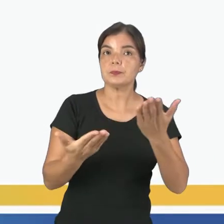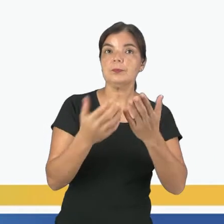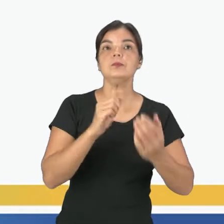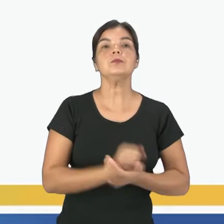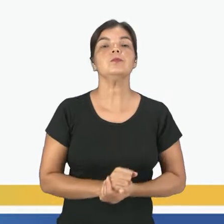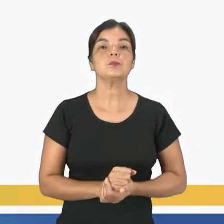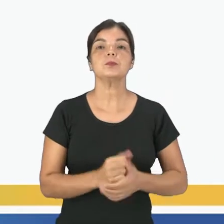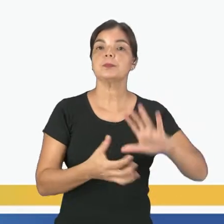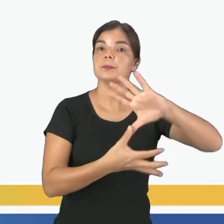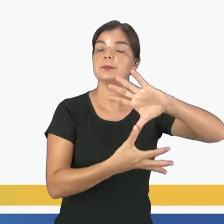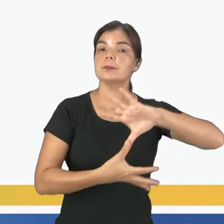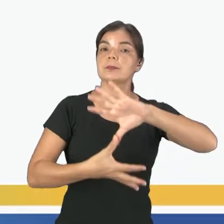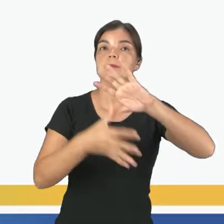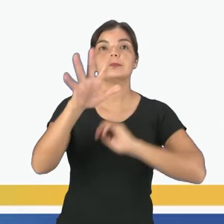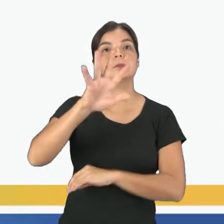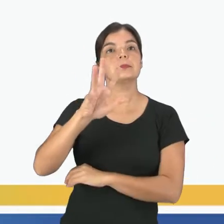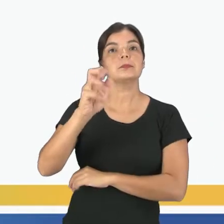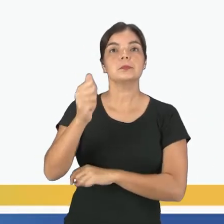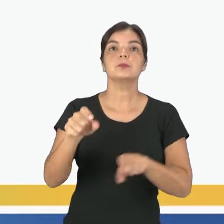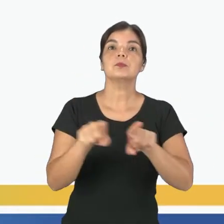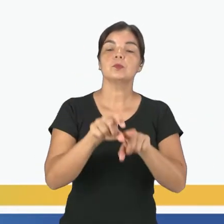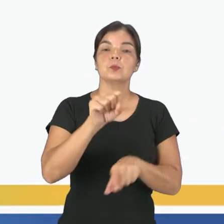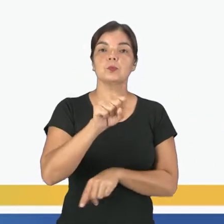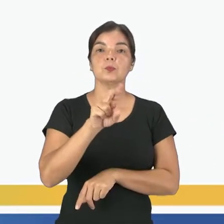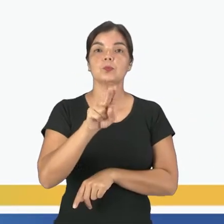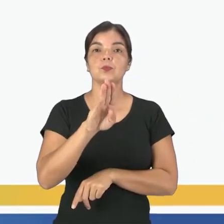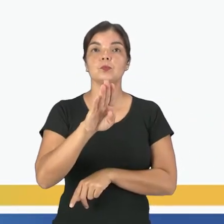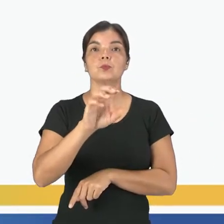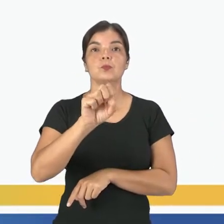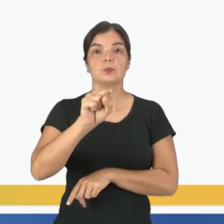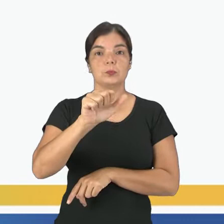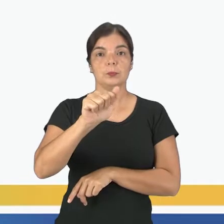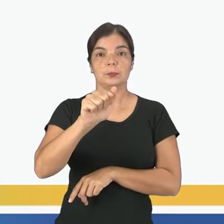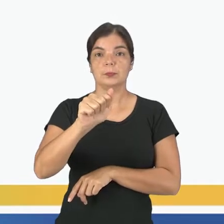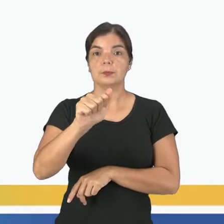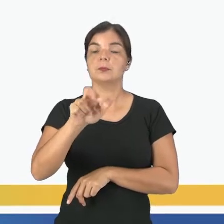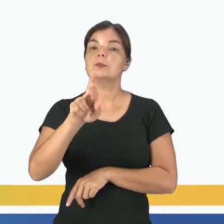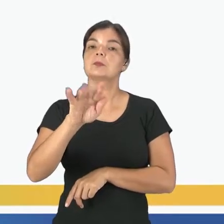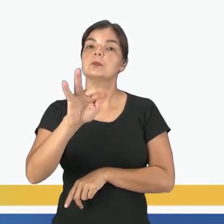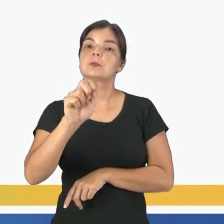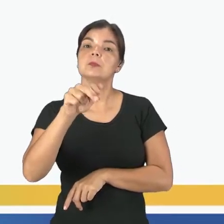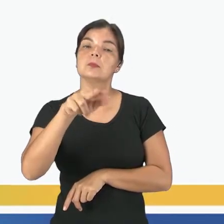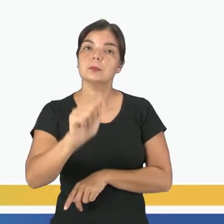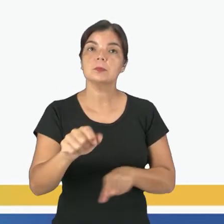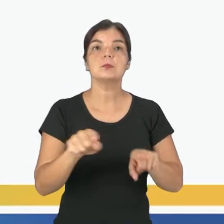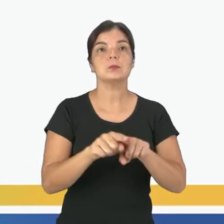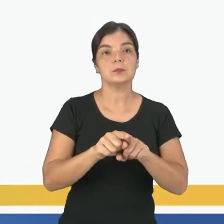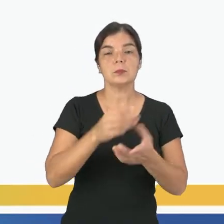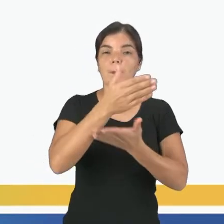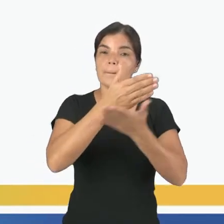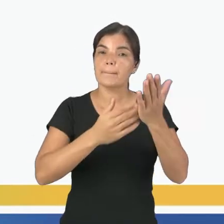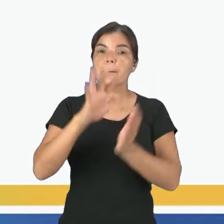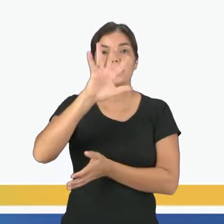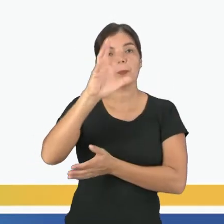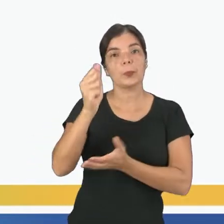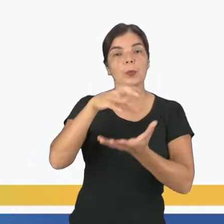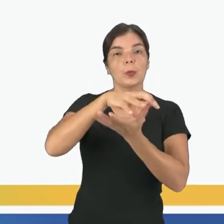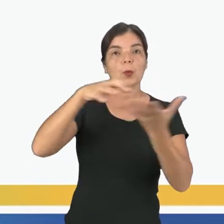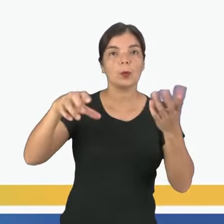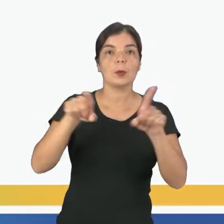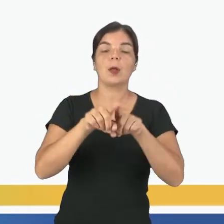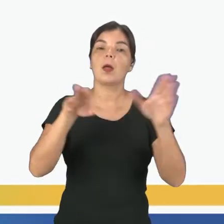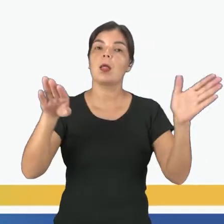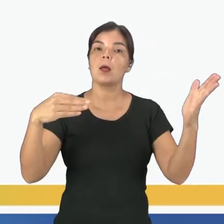mapinha e a África subsaariana, que vai mais ou menos da metade do continente africano para o sul. Então,